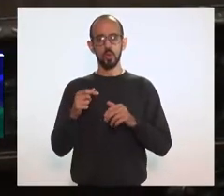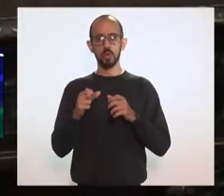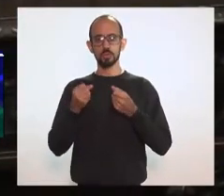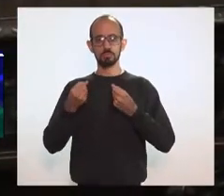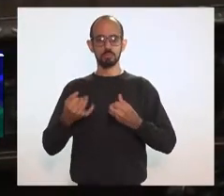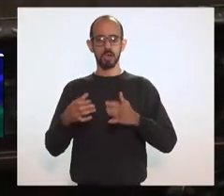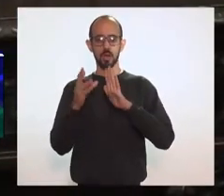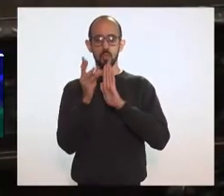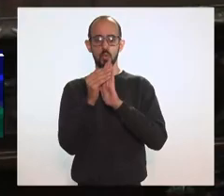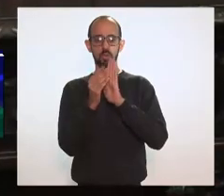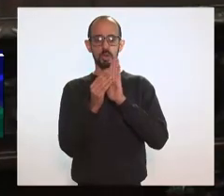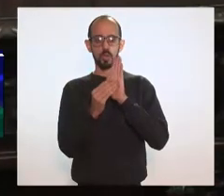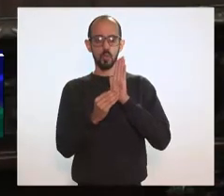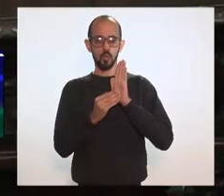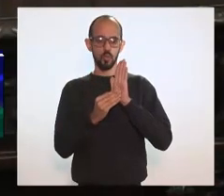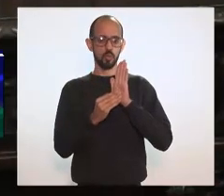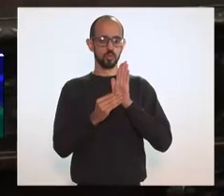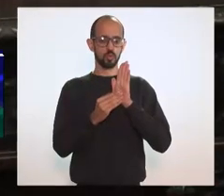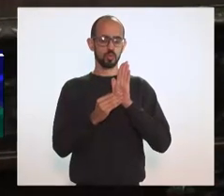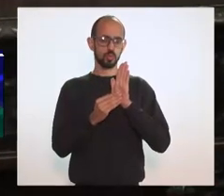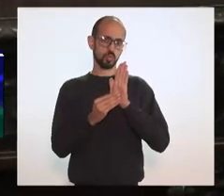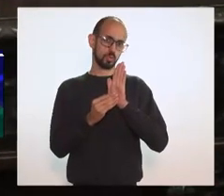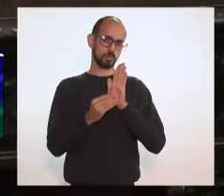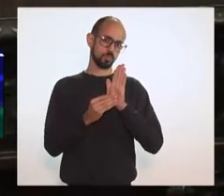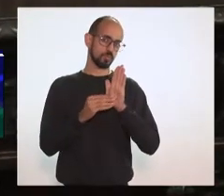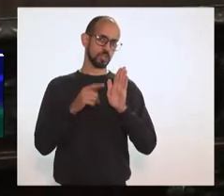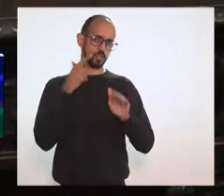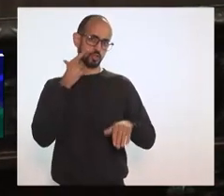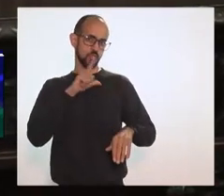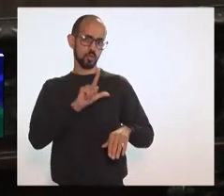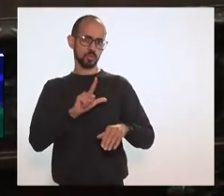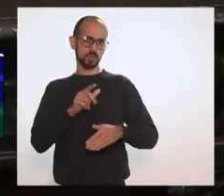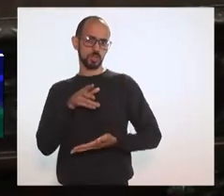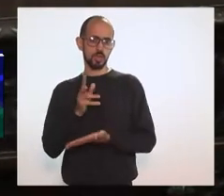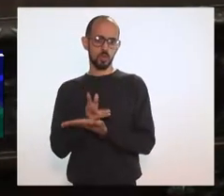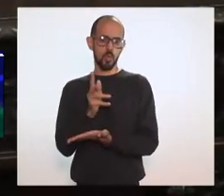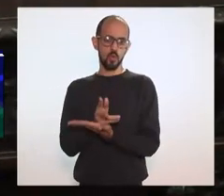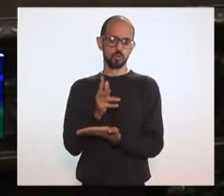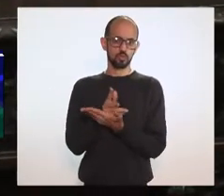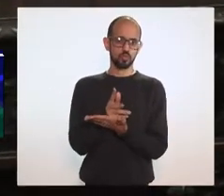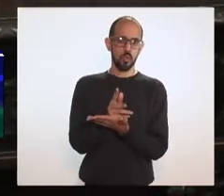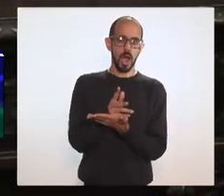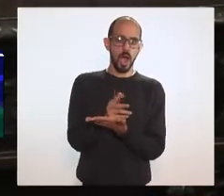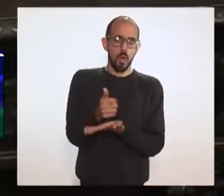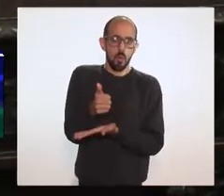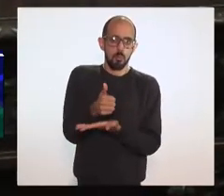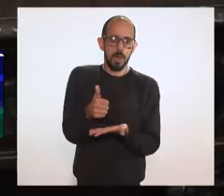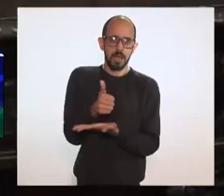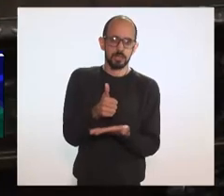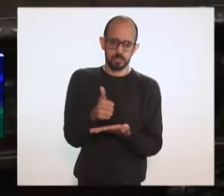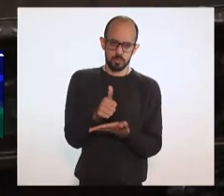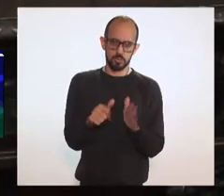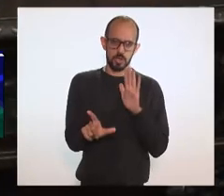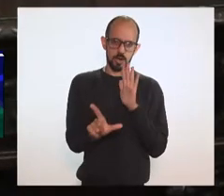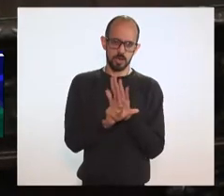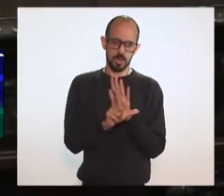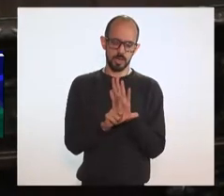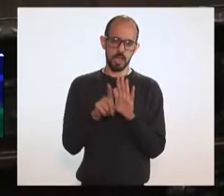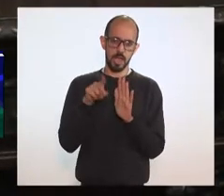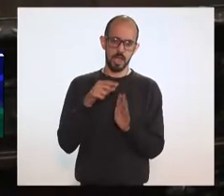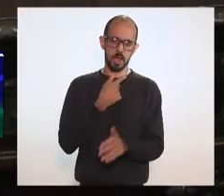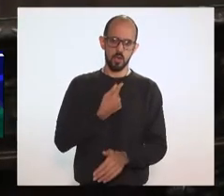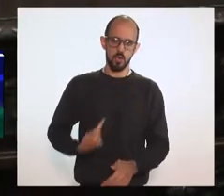mérito, enfim, a essência do projeto seja mantida. Por isso, cabe ao governador em exercício Cláudio